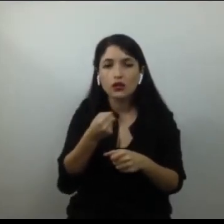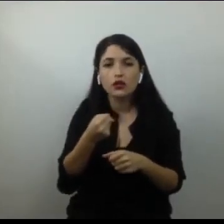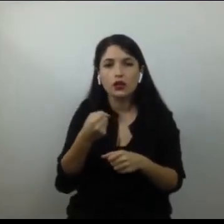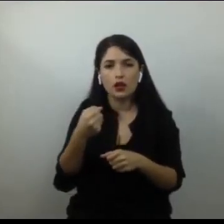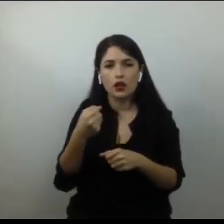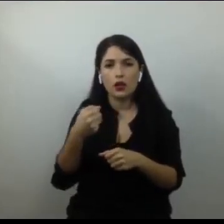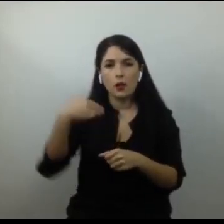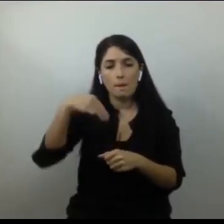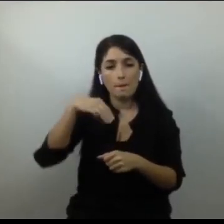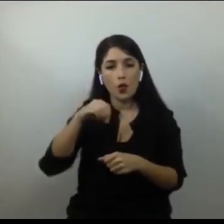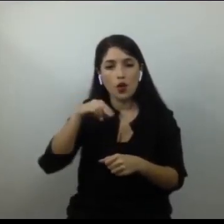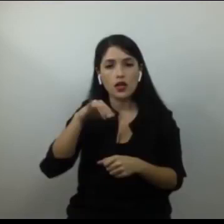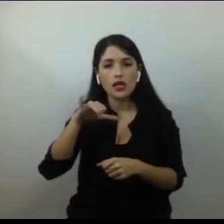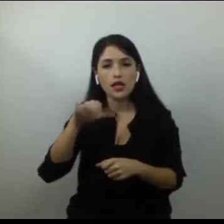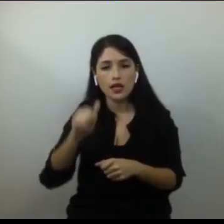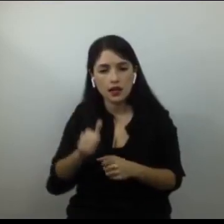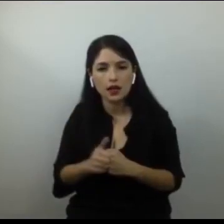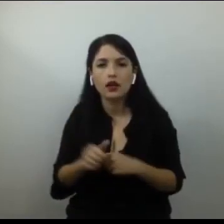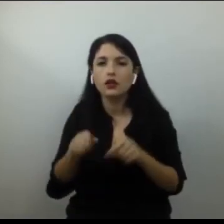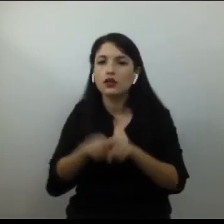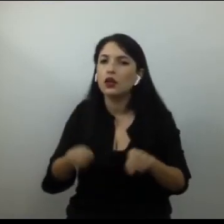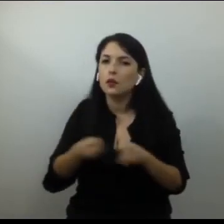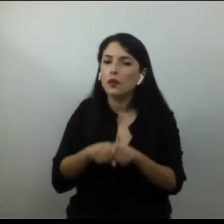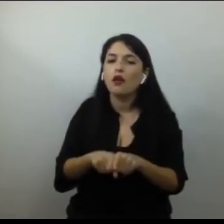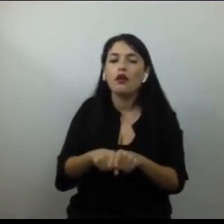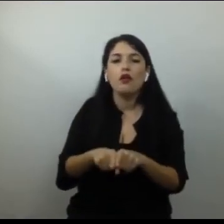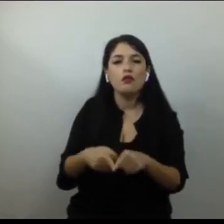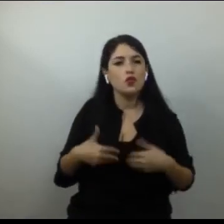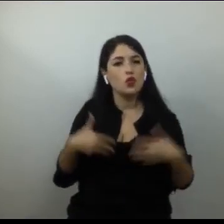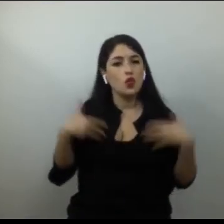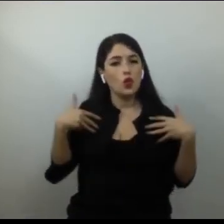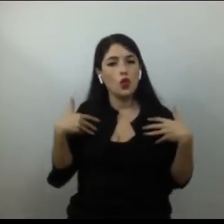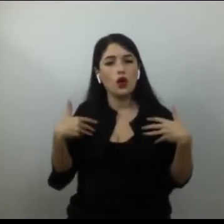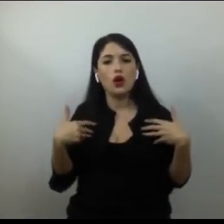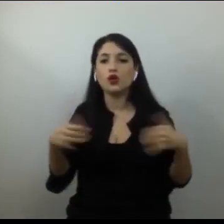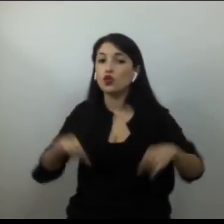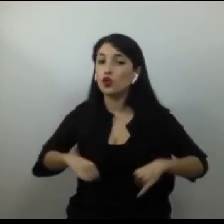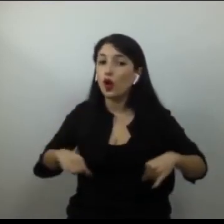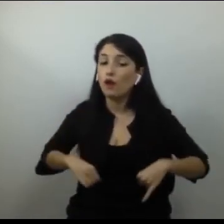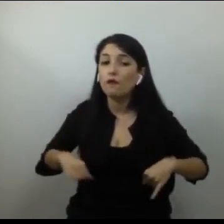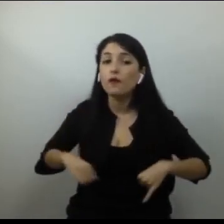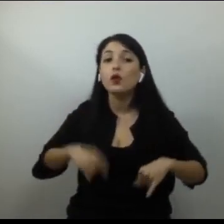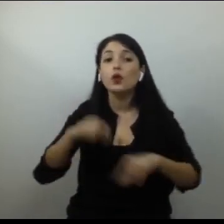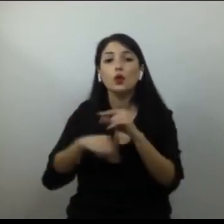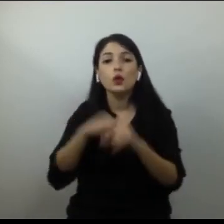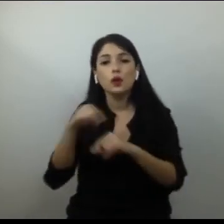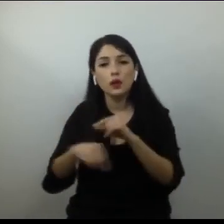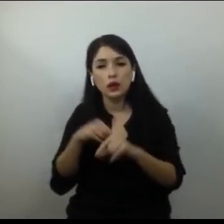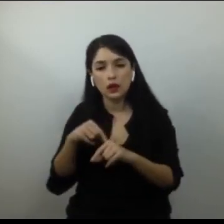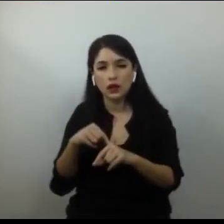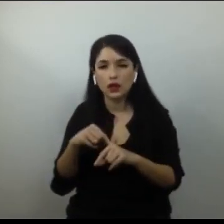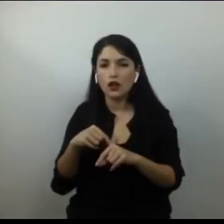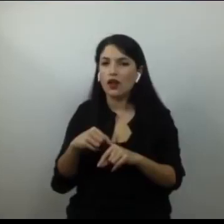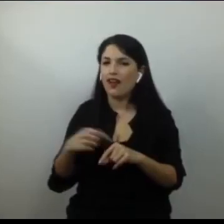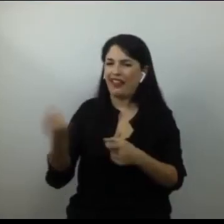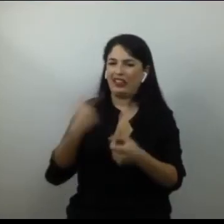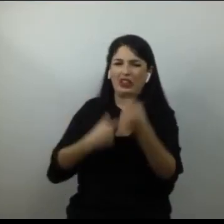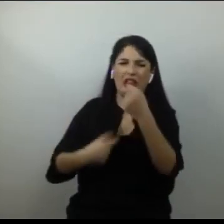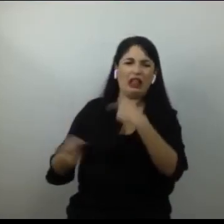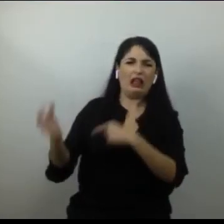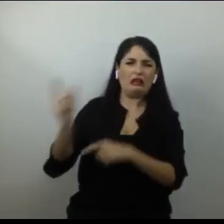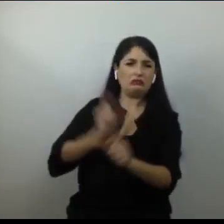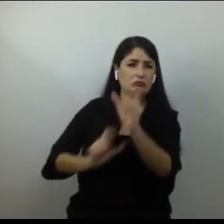honra de acompanhar esse debate, sofre também demais a mentira, o ataque, a agressão, né? Patrícia Campos